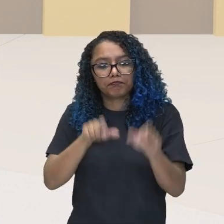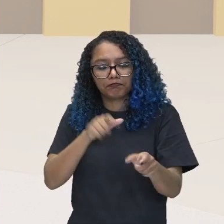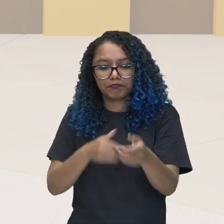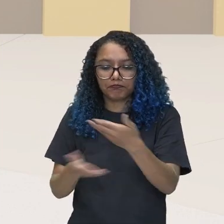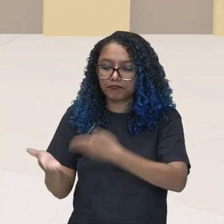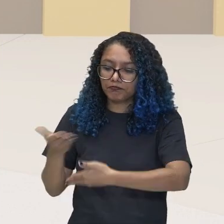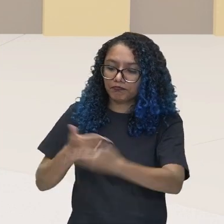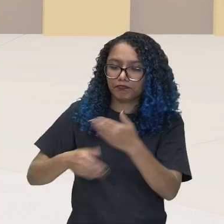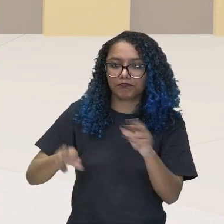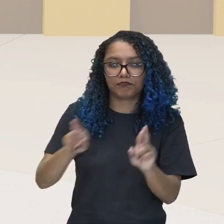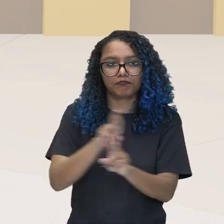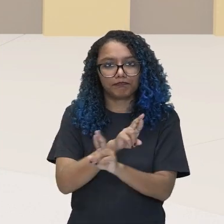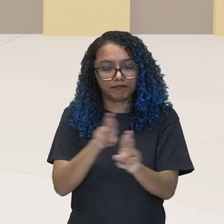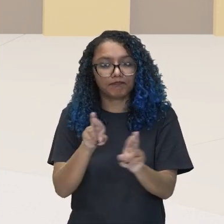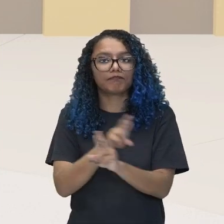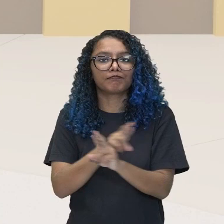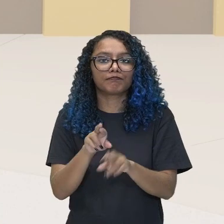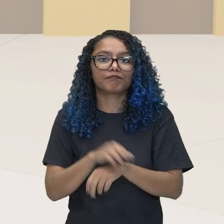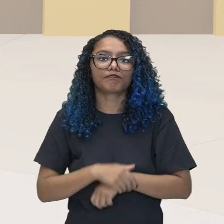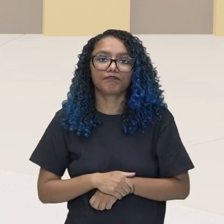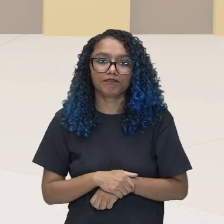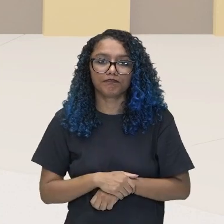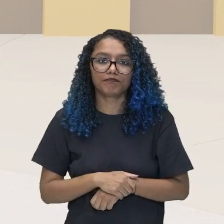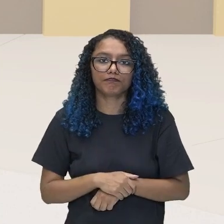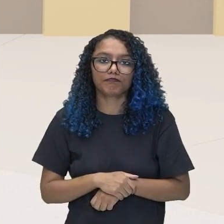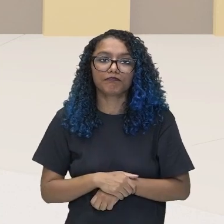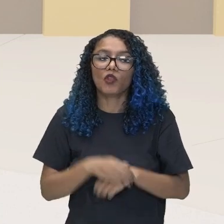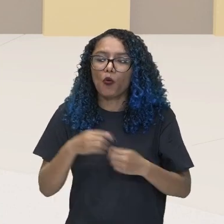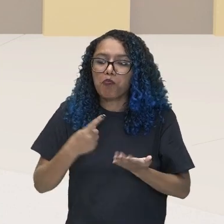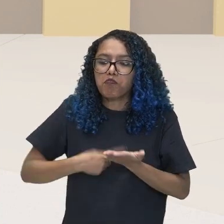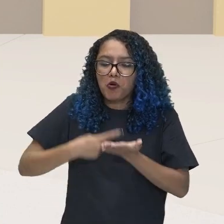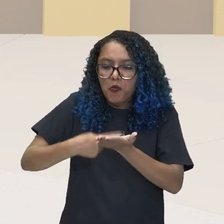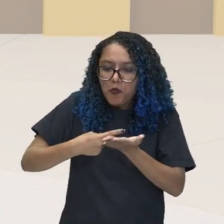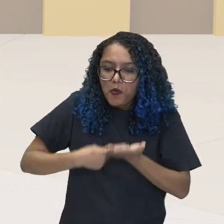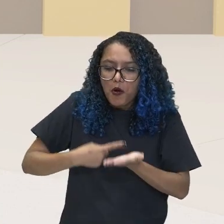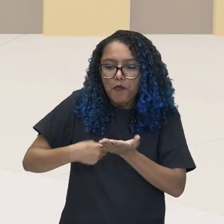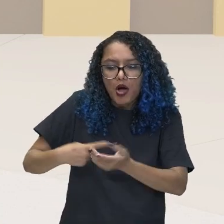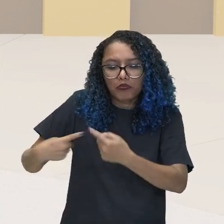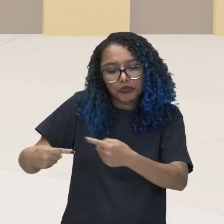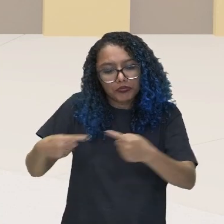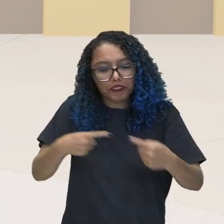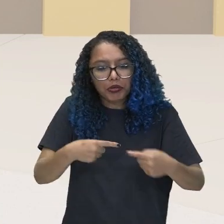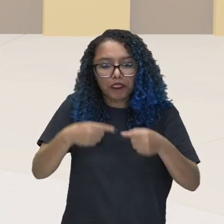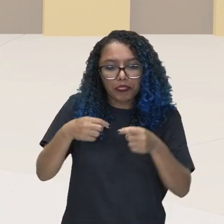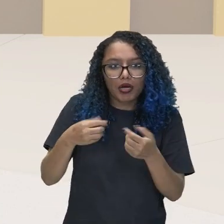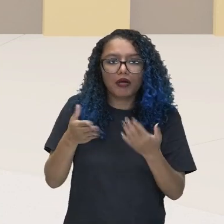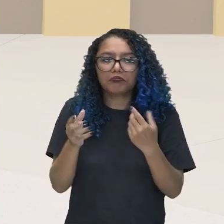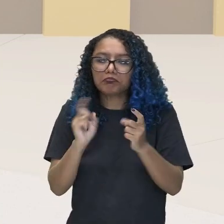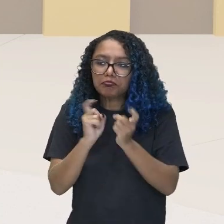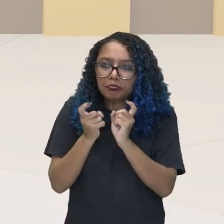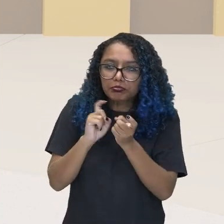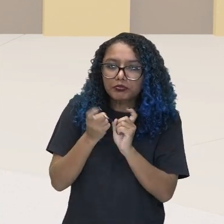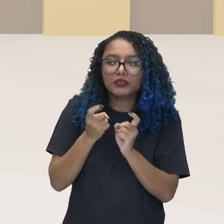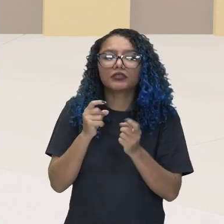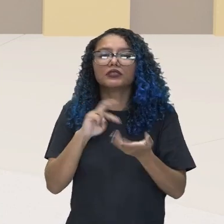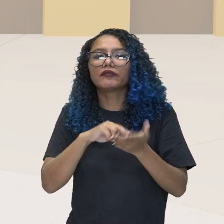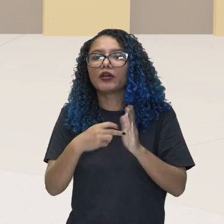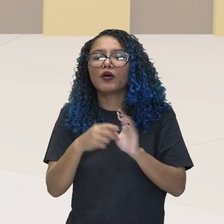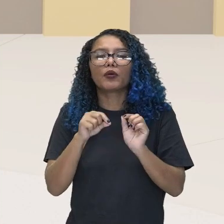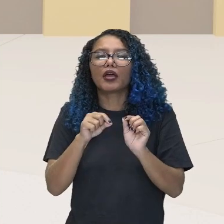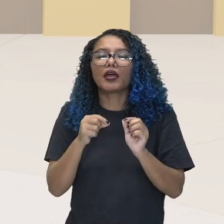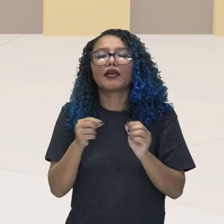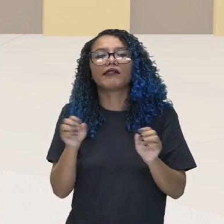de habilidades interpessoais, a negociação, por exemplo, eu estou falando do meu relacionamento com